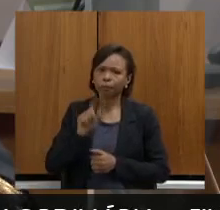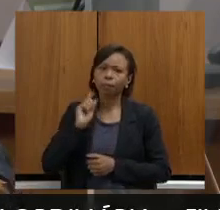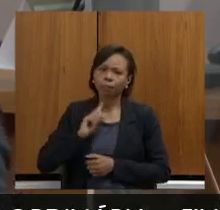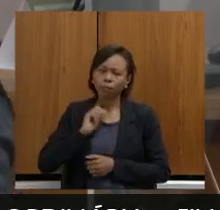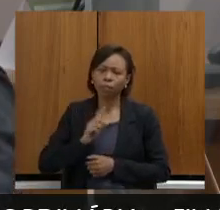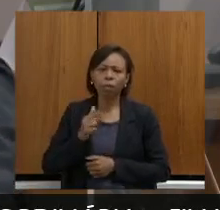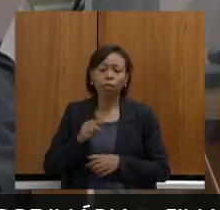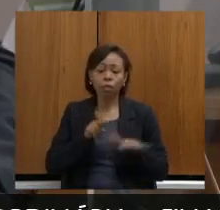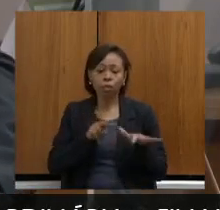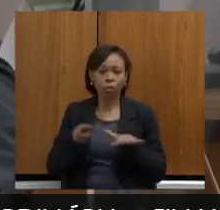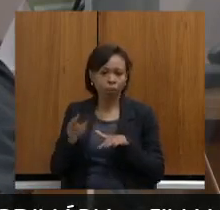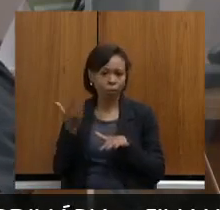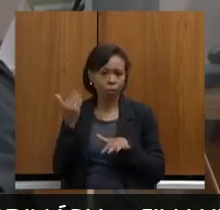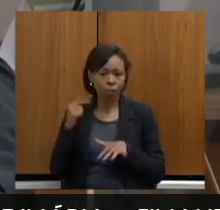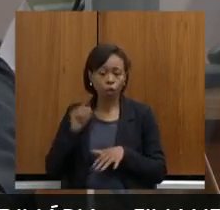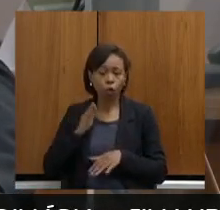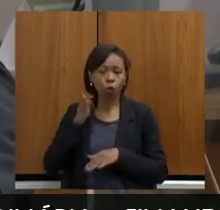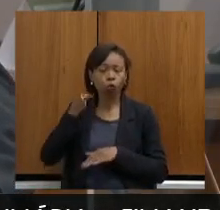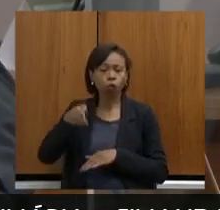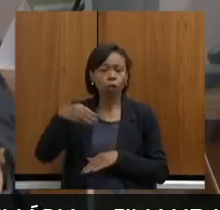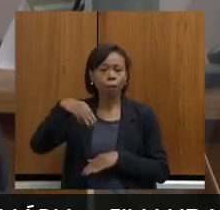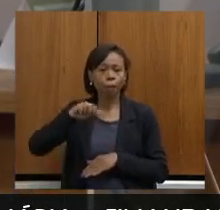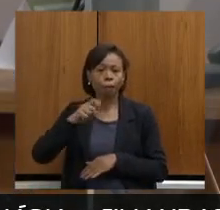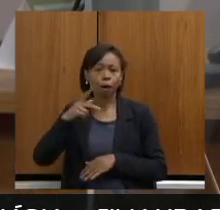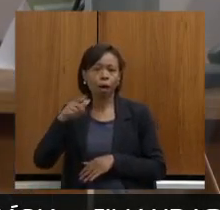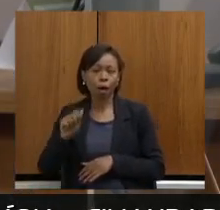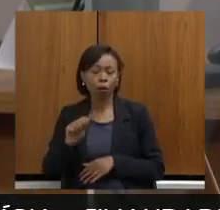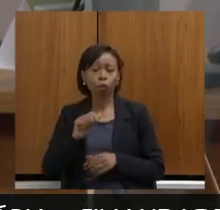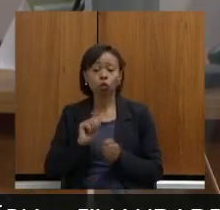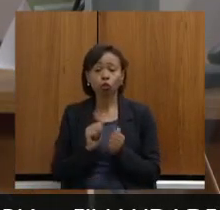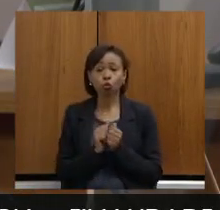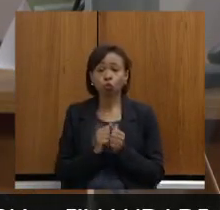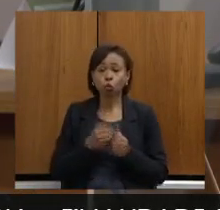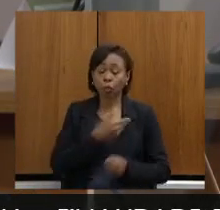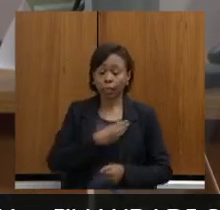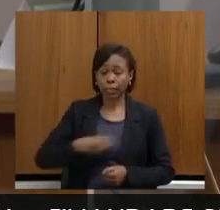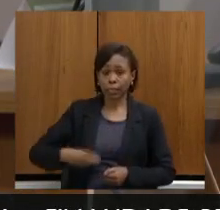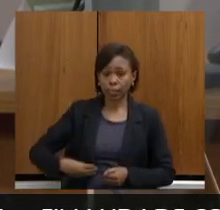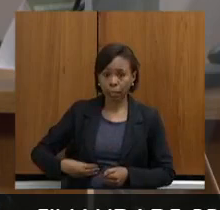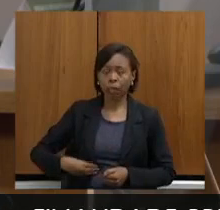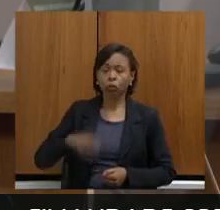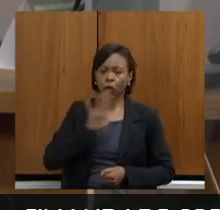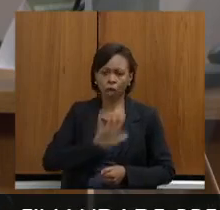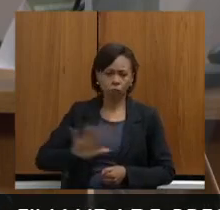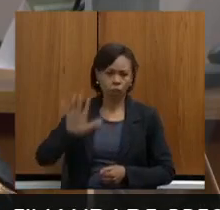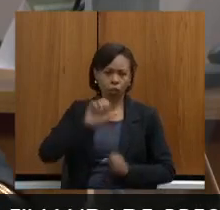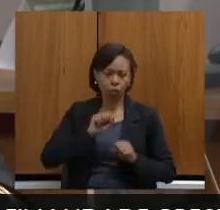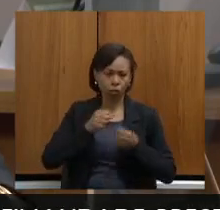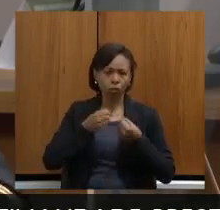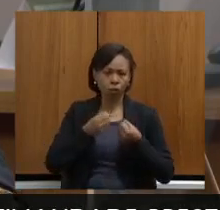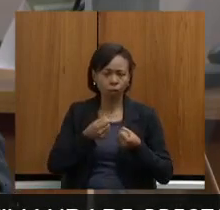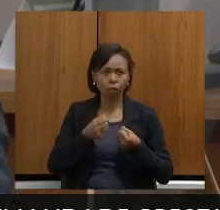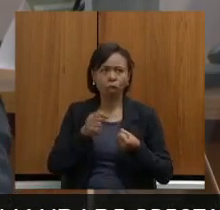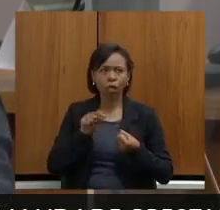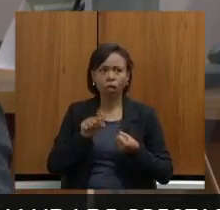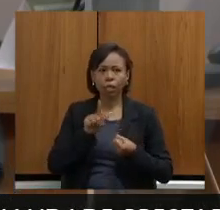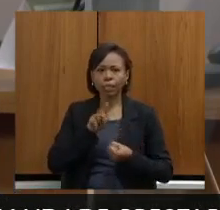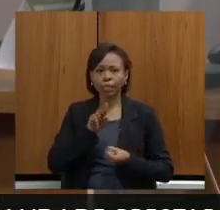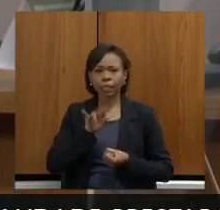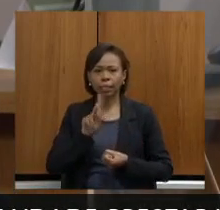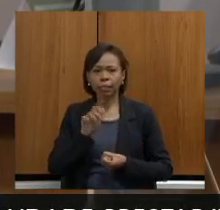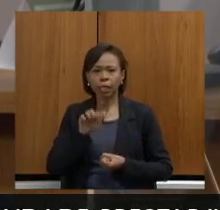passada lá no mapa o nosso secretário Nacional de defesa agropecuária Doutor Guilherme que tem anunciou semana essa semana